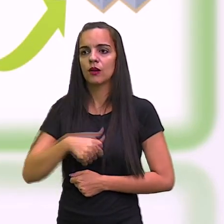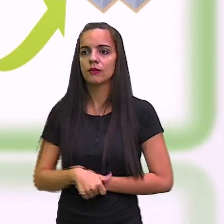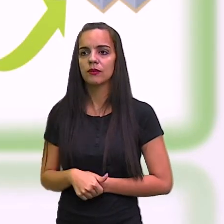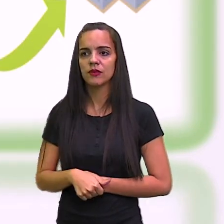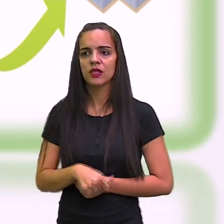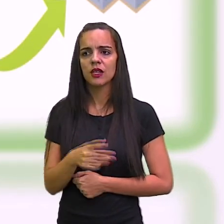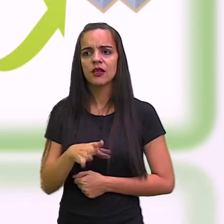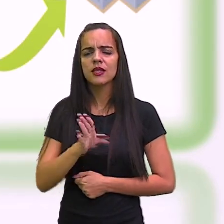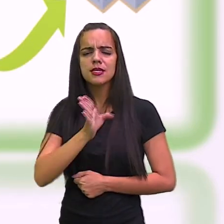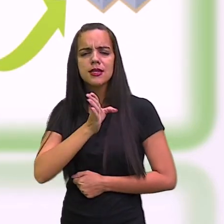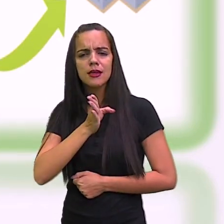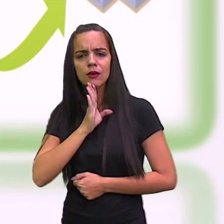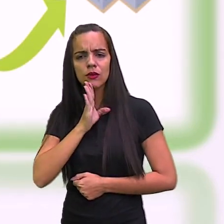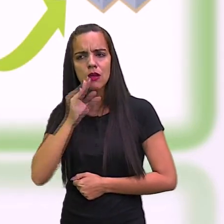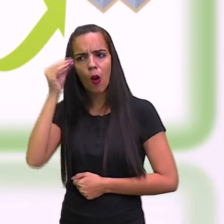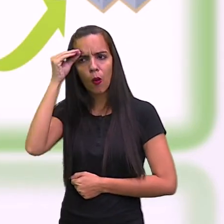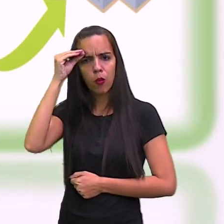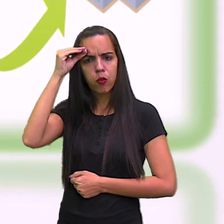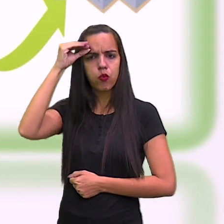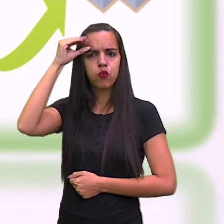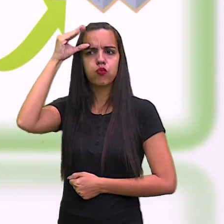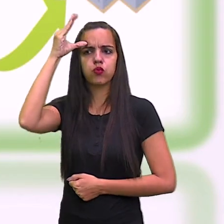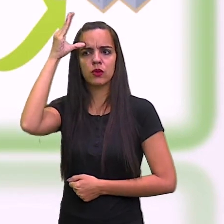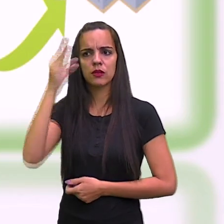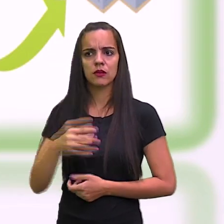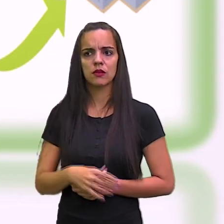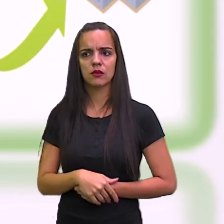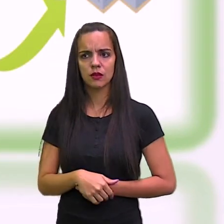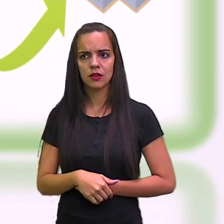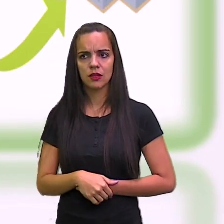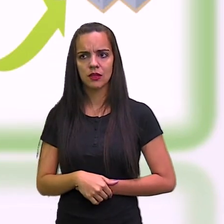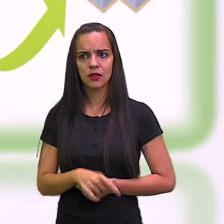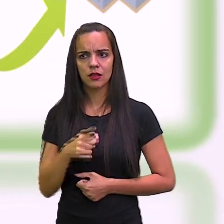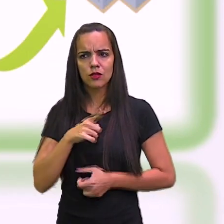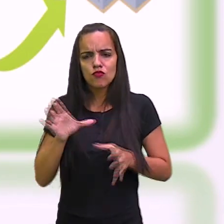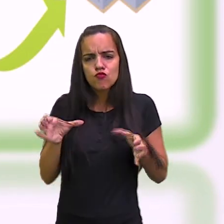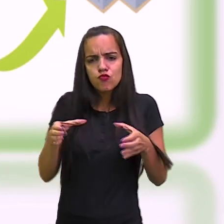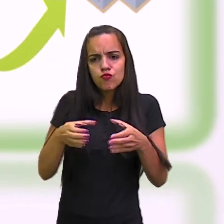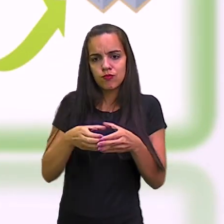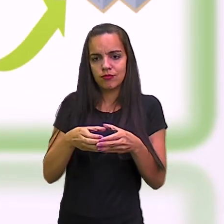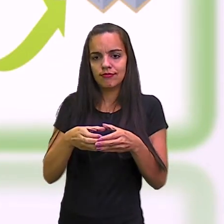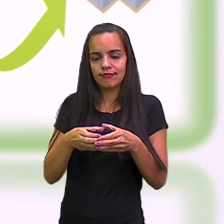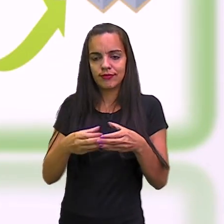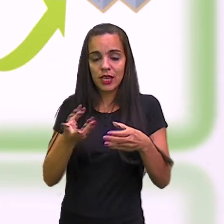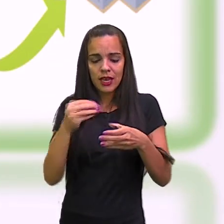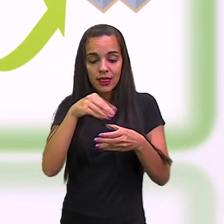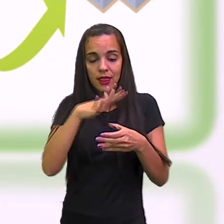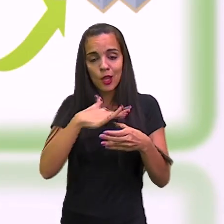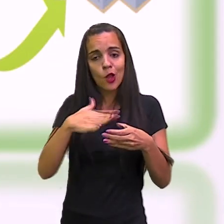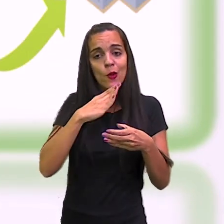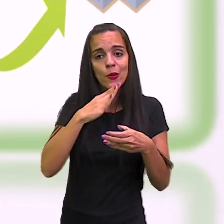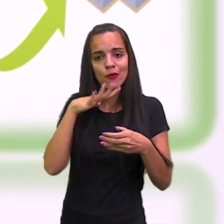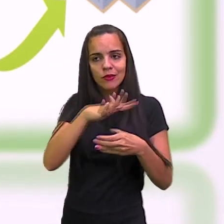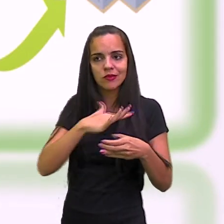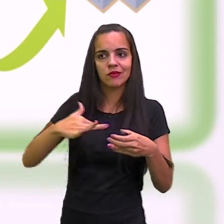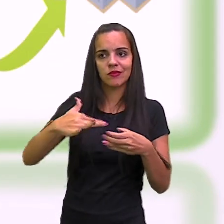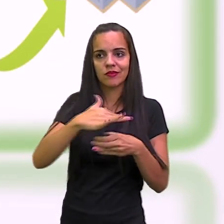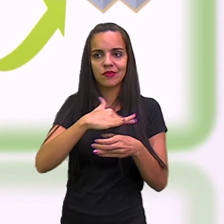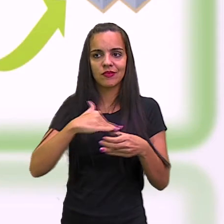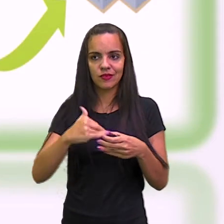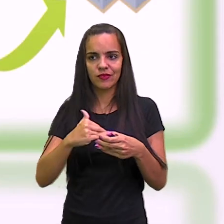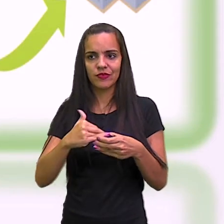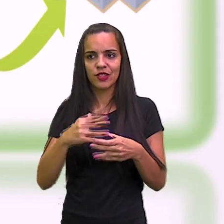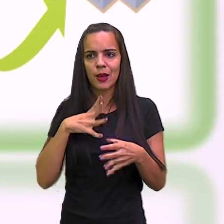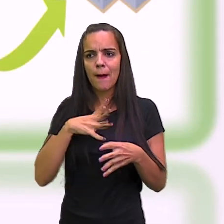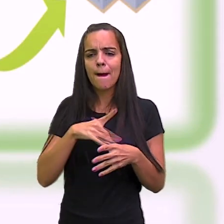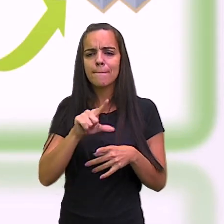trazer mais conhecimento, tentar agrupar tudo isso que a gente estudou,